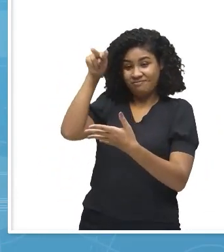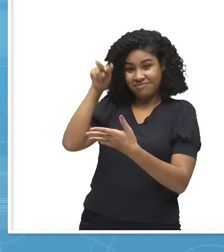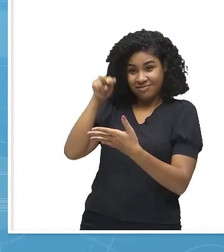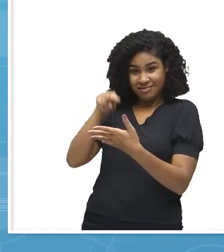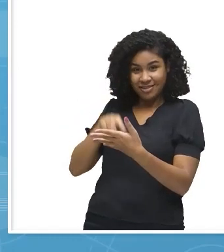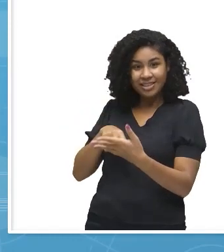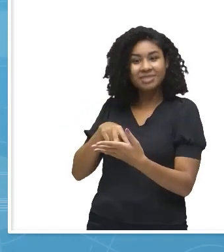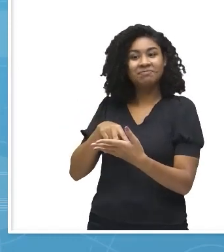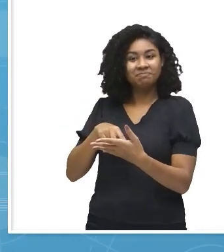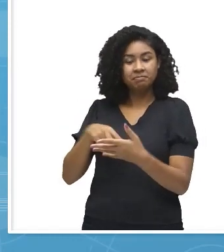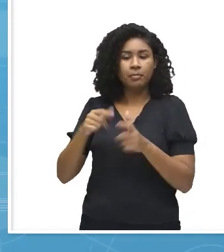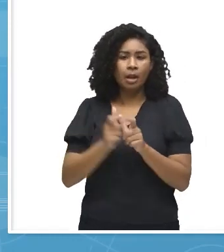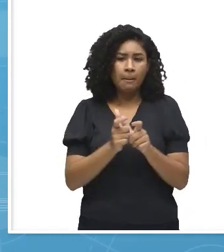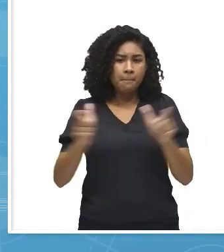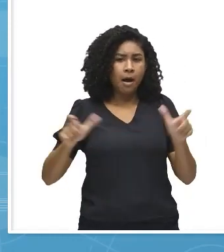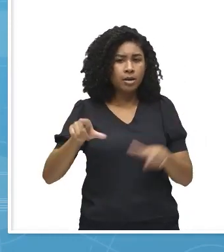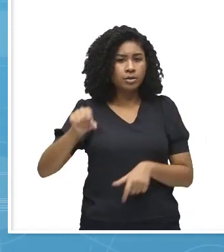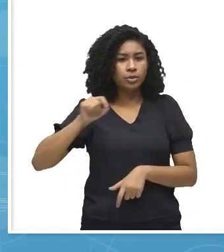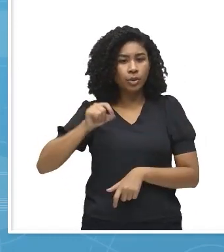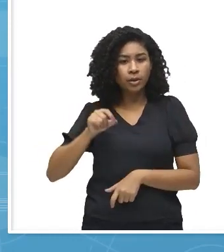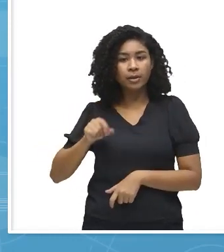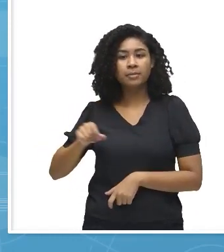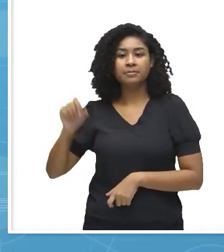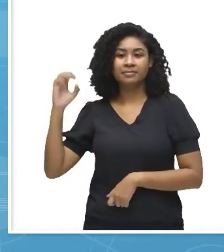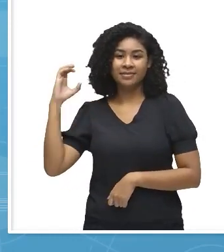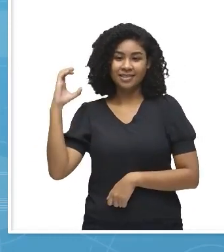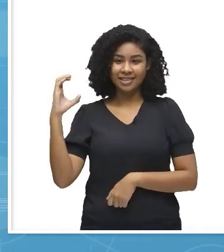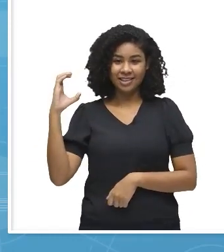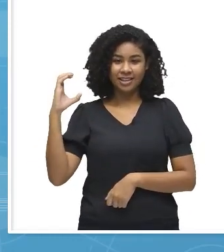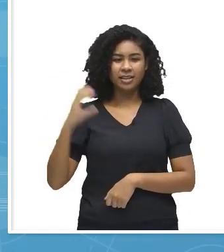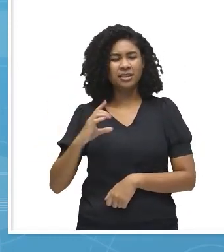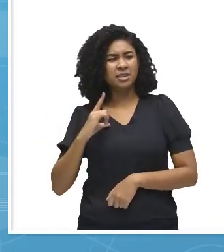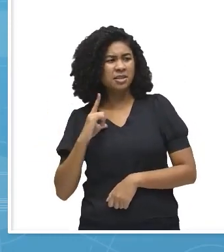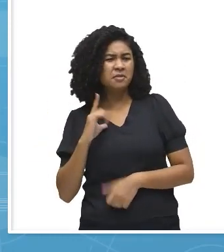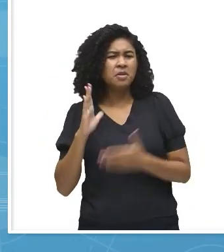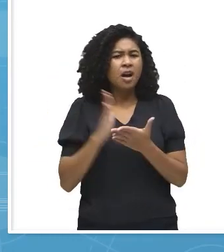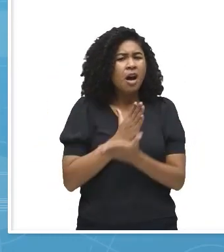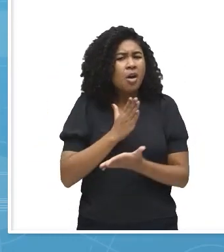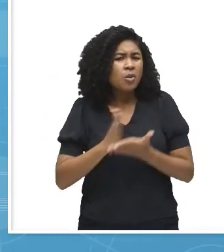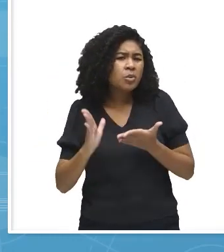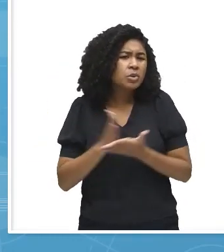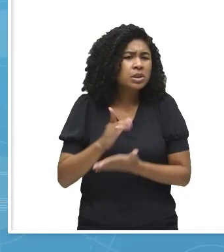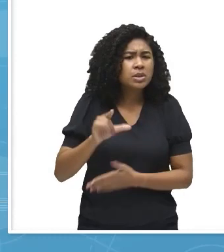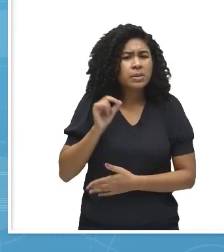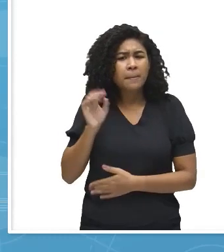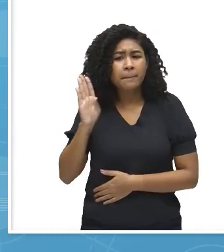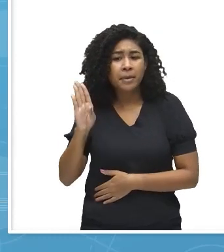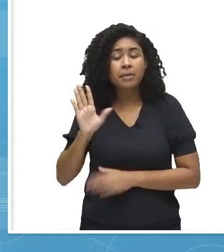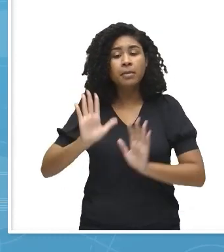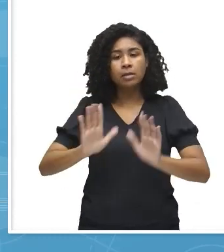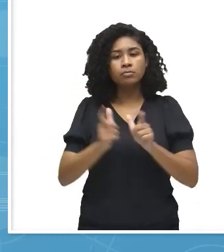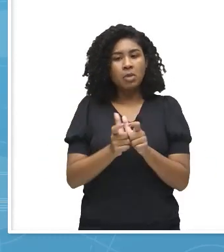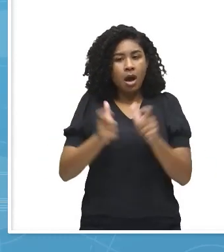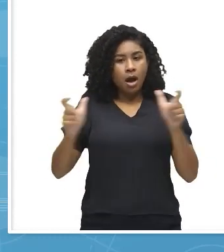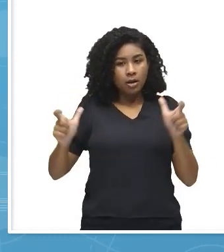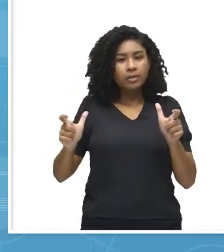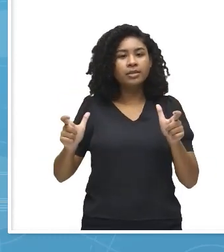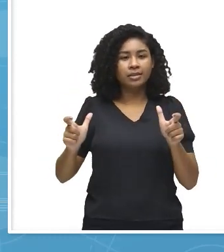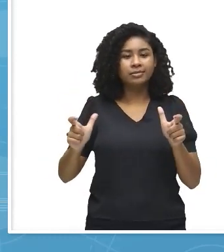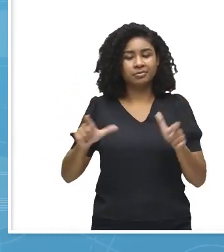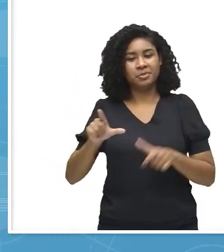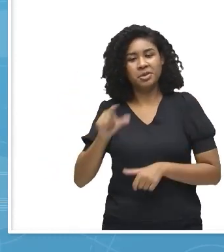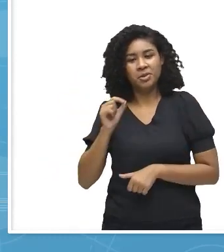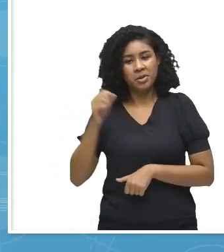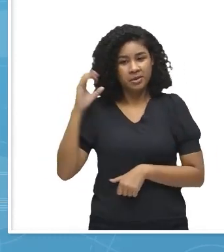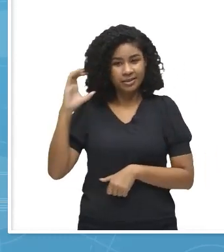respostas, a maioria respondeu aí letra C, né? Teve um ou outro que colocou ali letra B, o açúcar, né? Então a